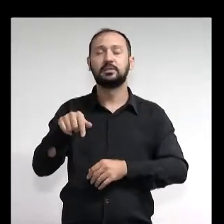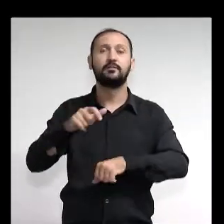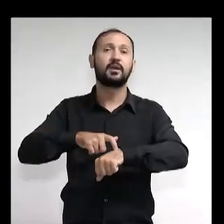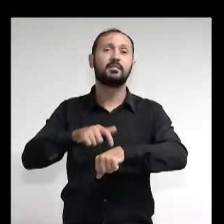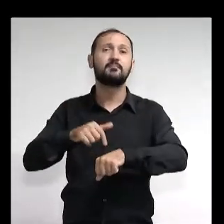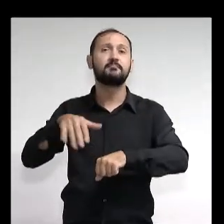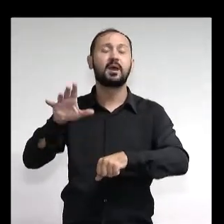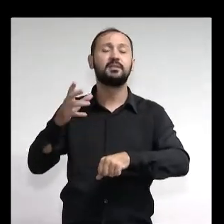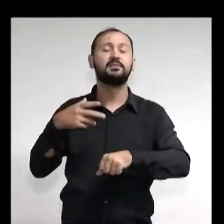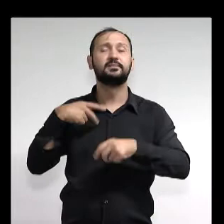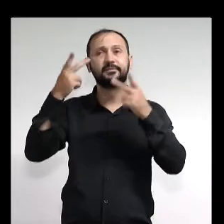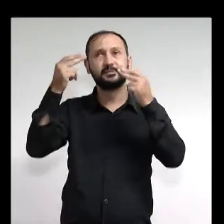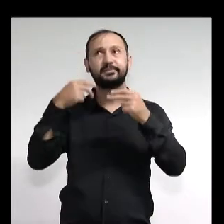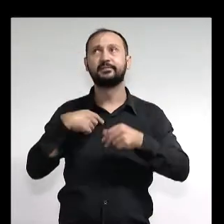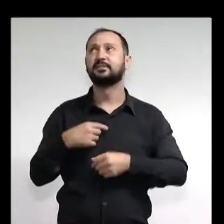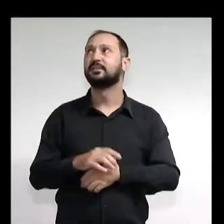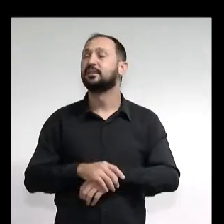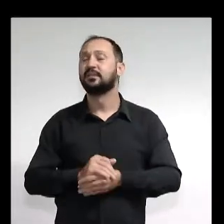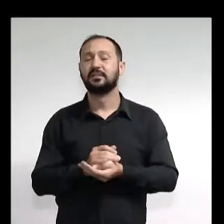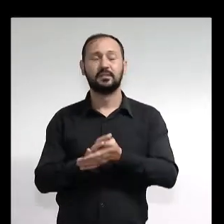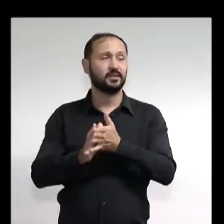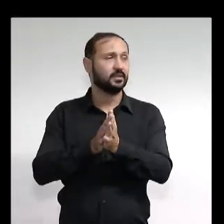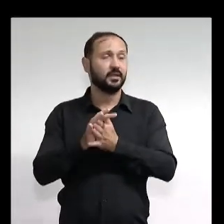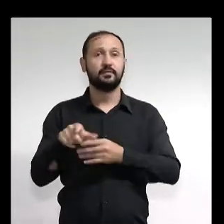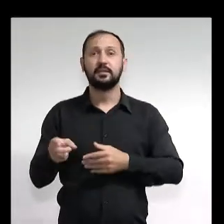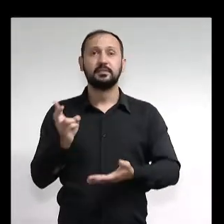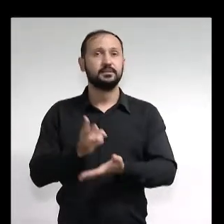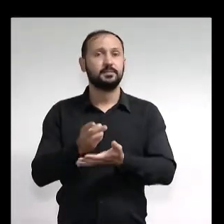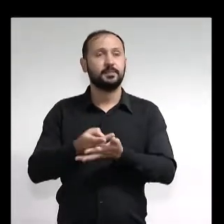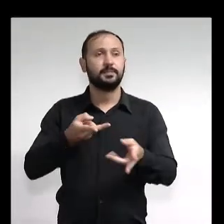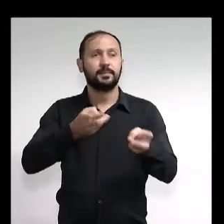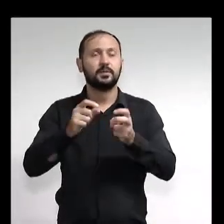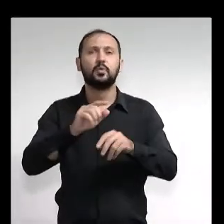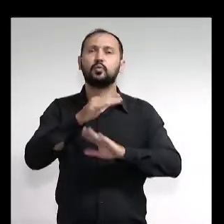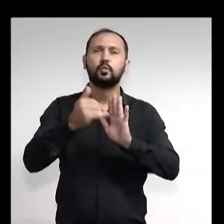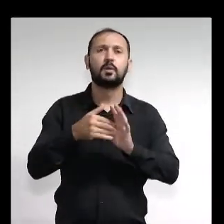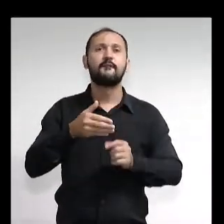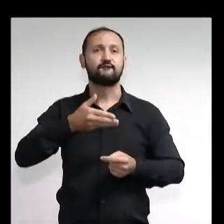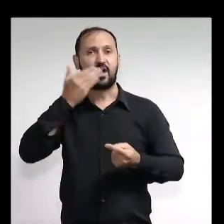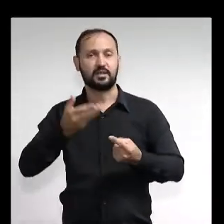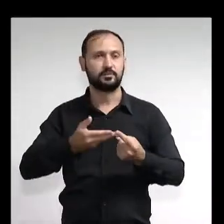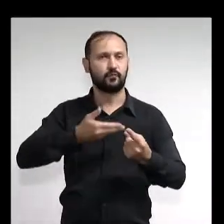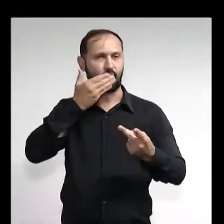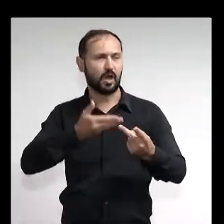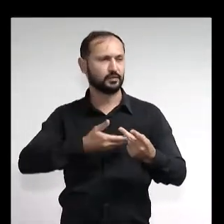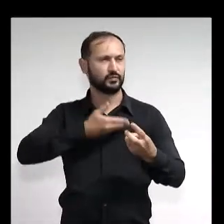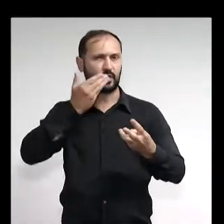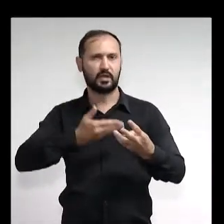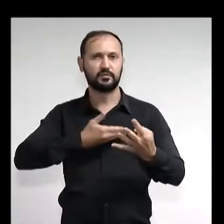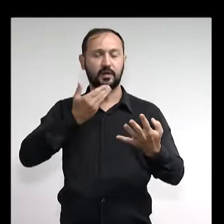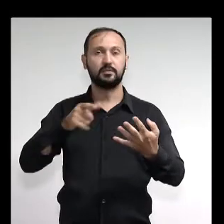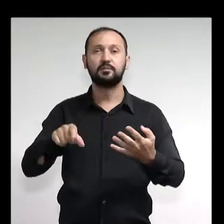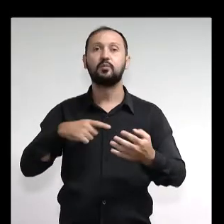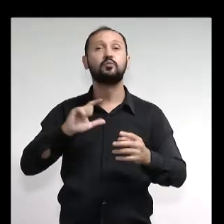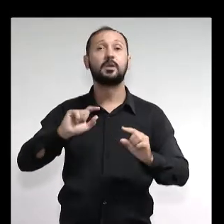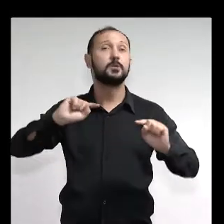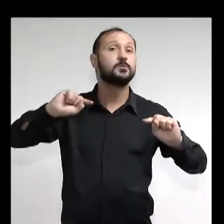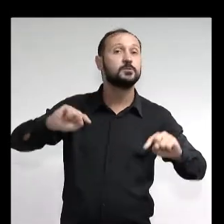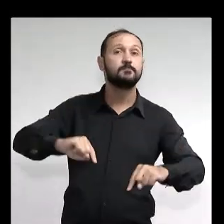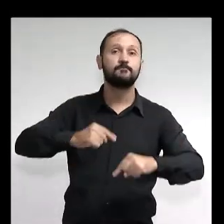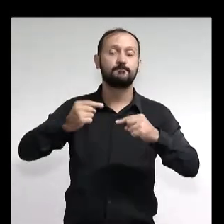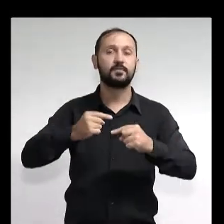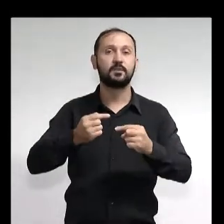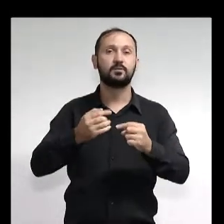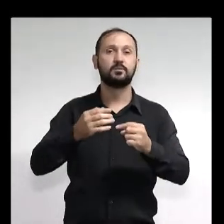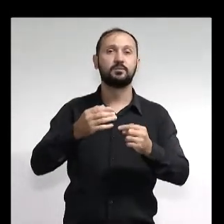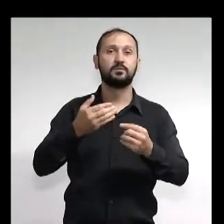ocioso. Então, ele vai achando que tudo é muito fácil. Então, ele não tem o desafio da